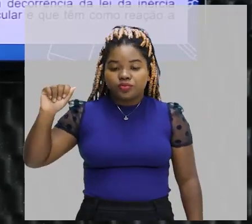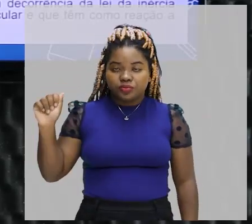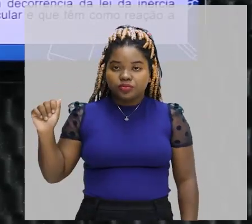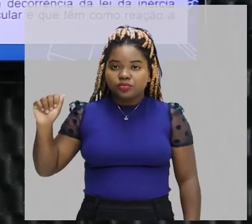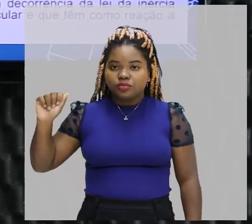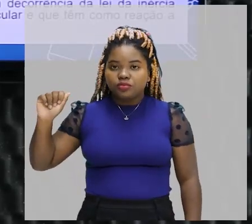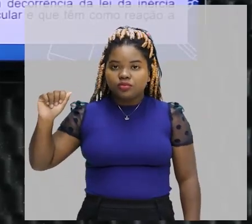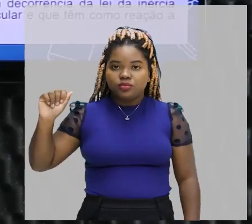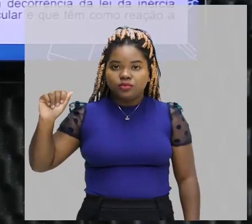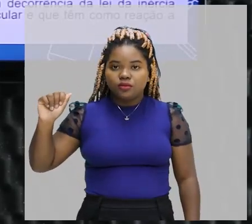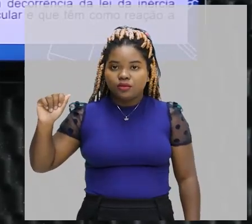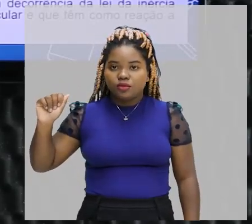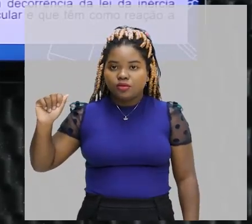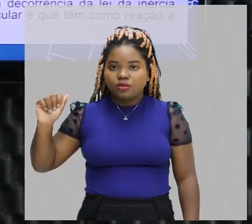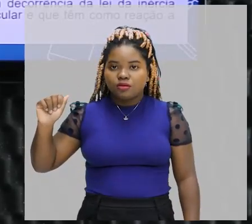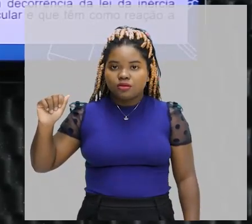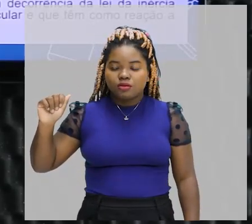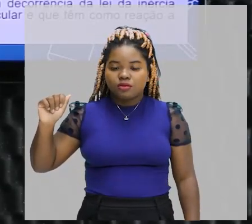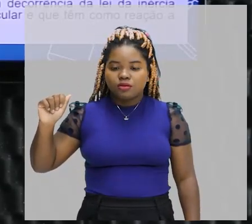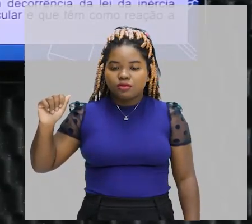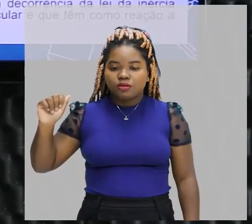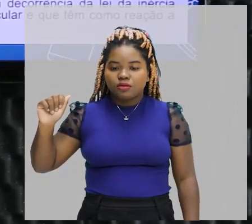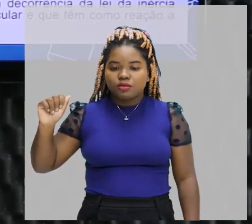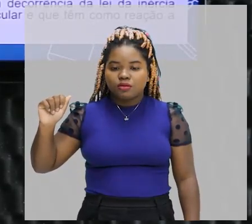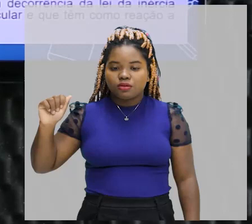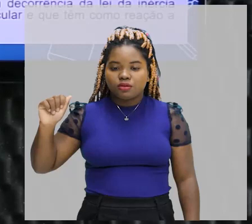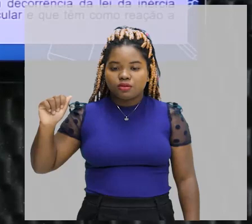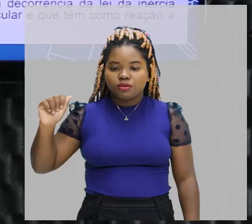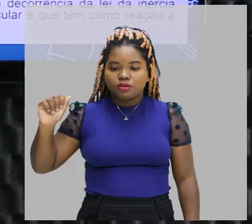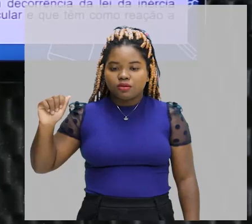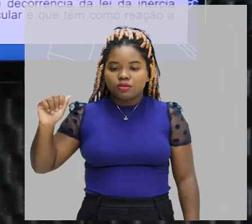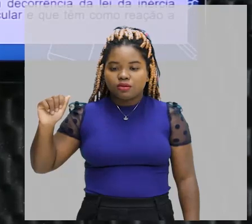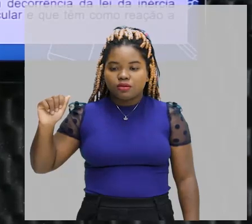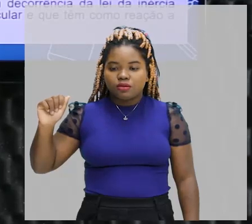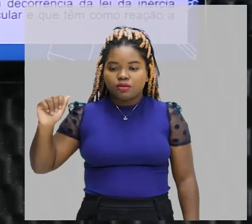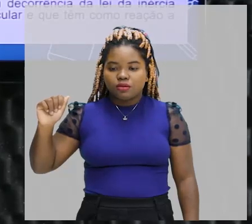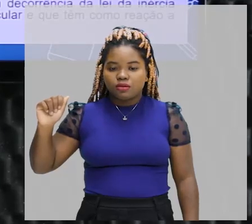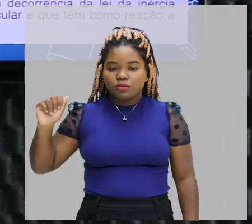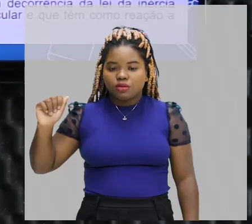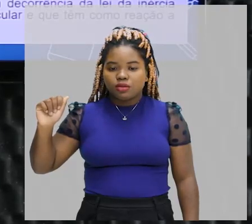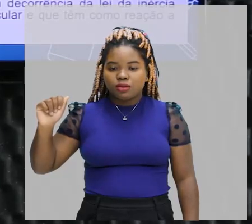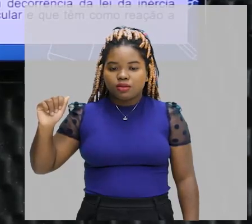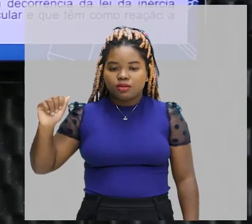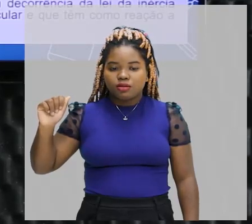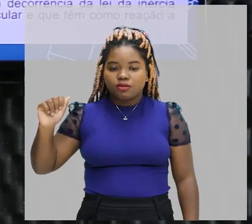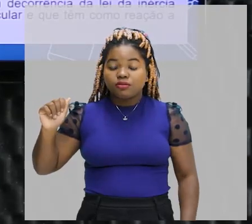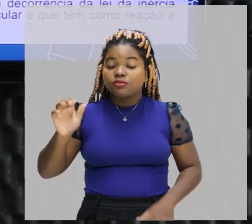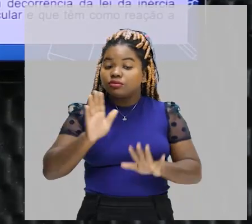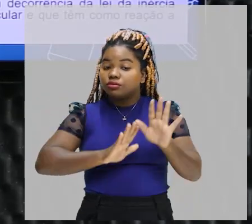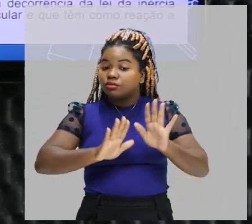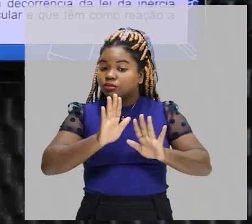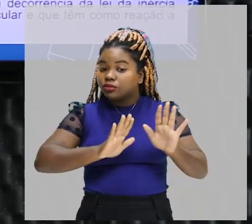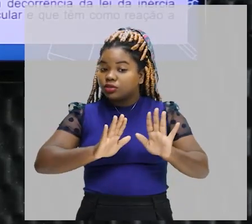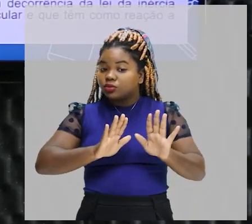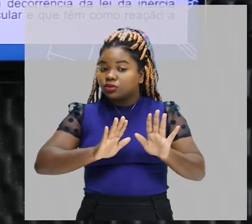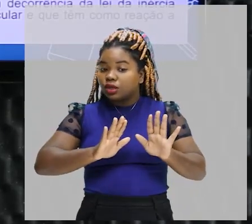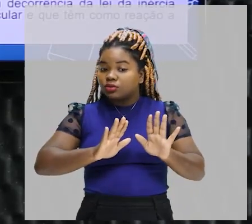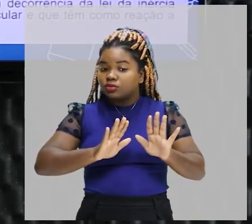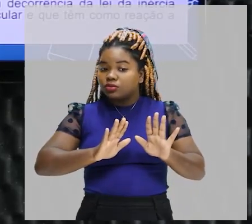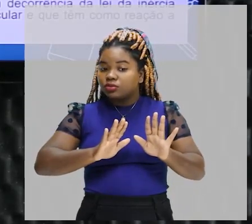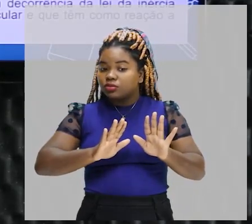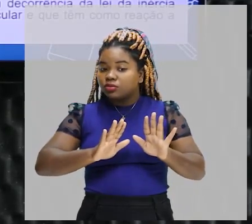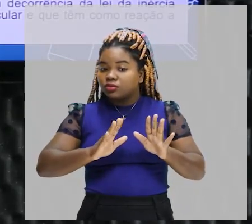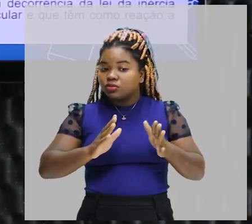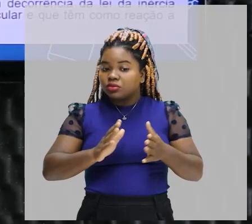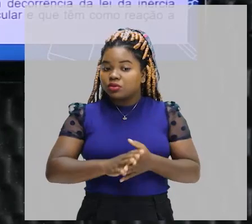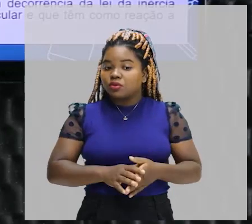uniforme, é consequência da aplicação de uma força constante sobre o corpo que se move. Não, tem que ter cuidado, certo? Quando